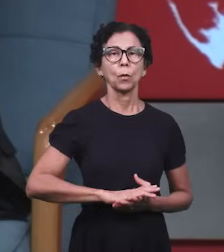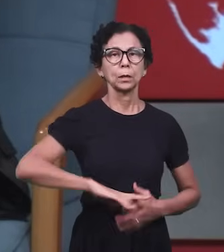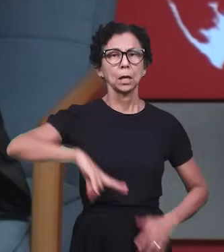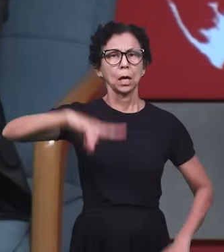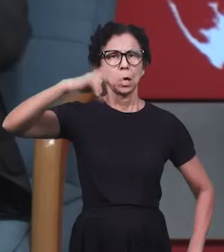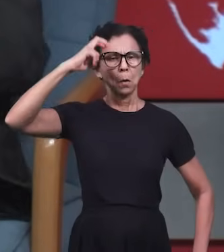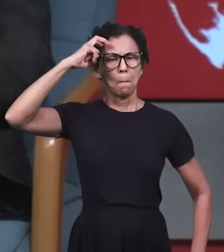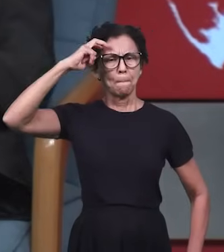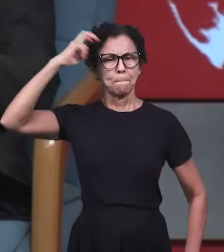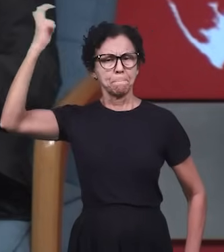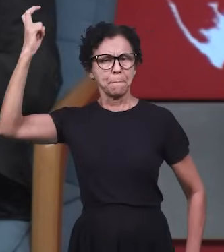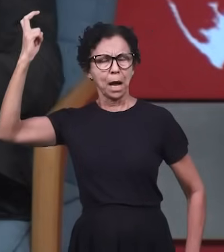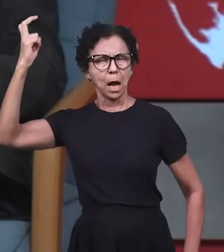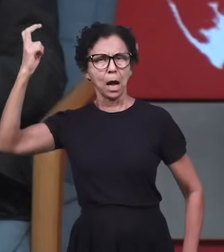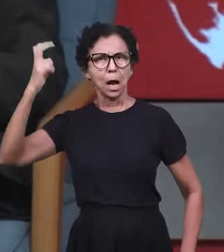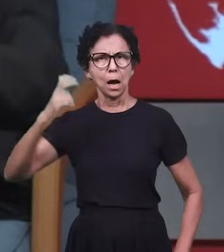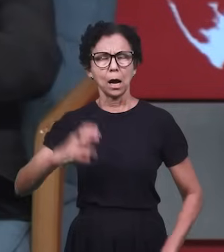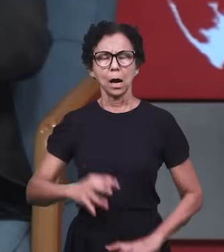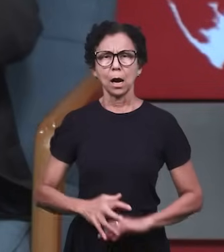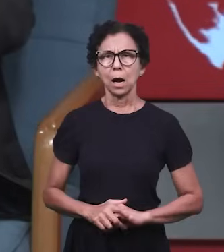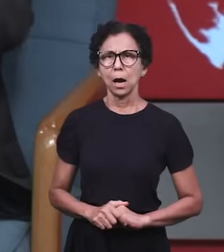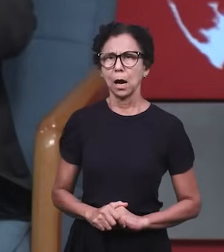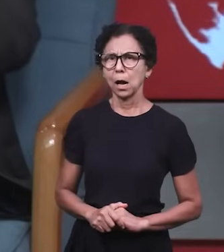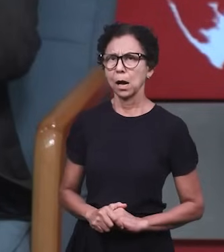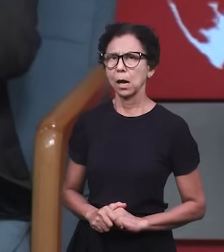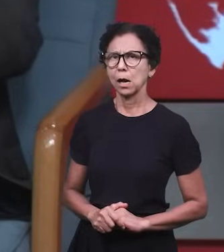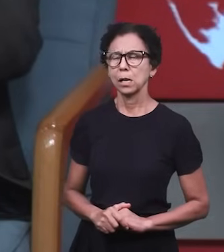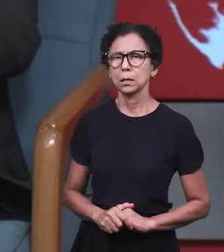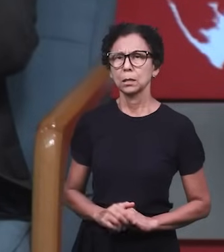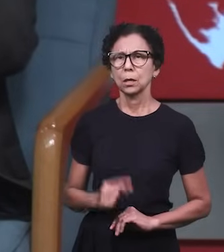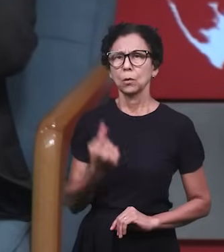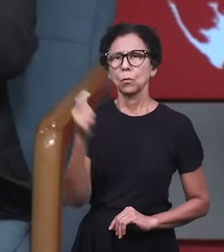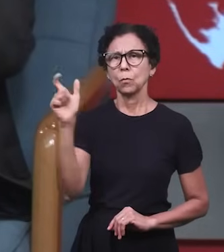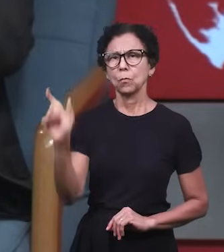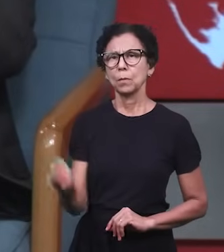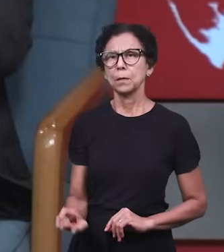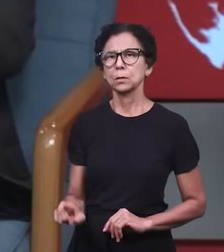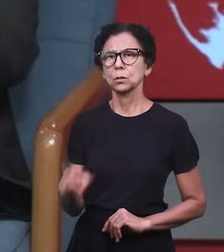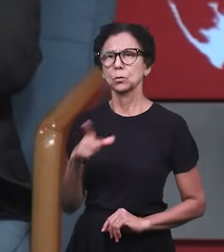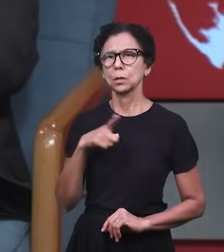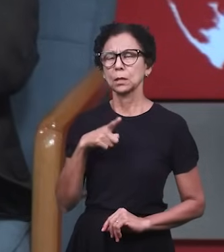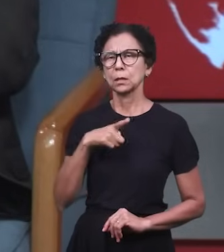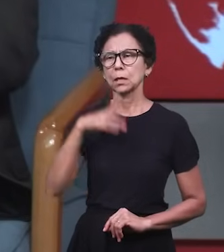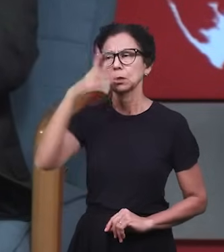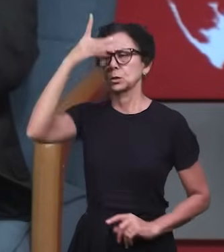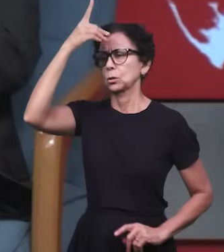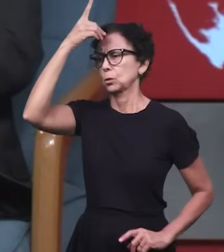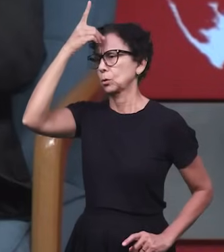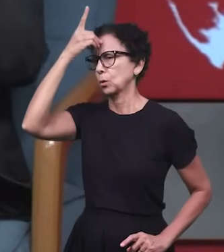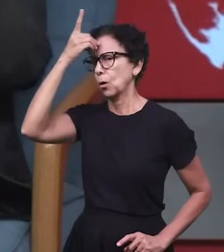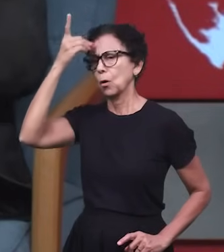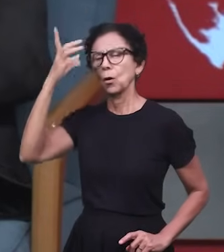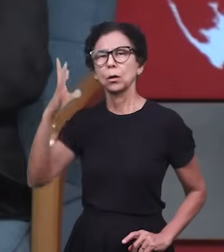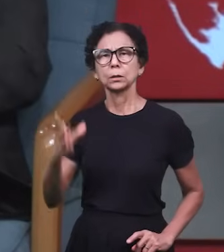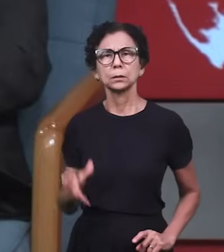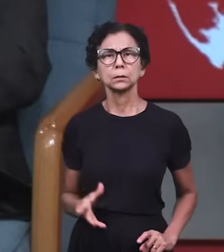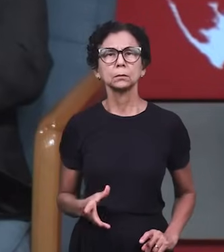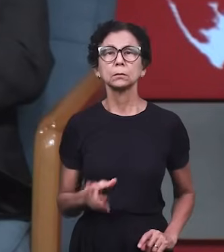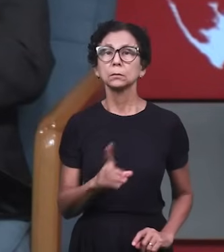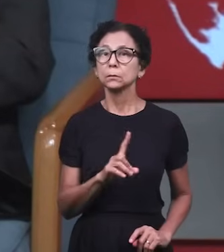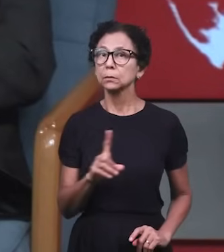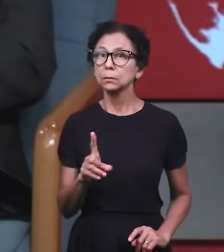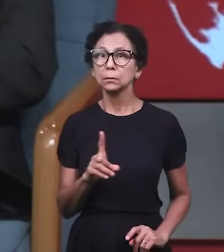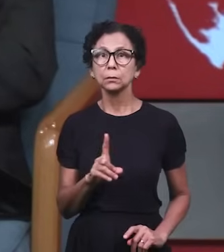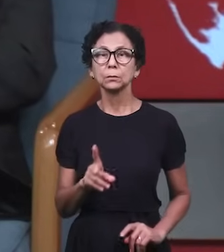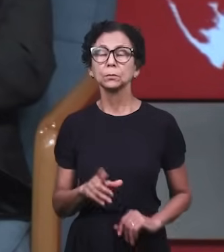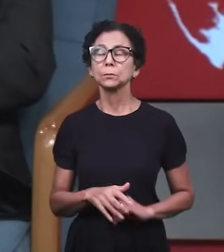dotadas dentro da igreja ou com toda a experiência da direção pelo dom espiritual na vida da